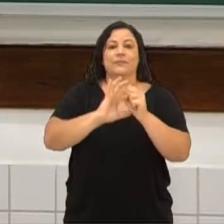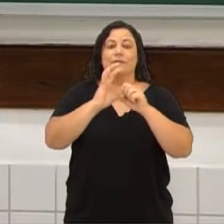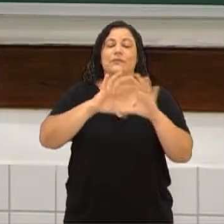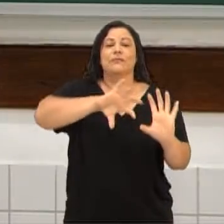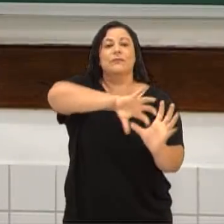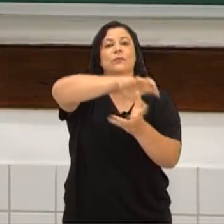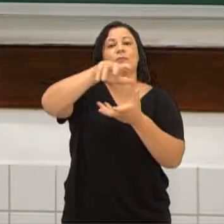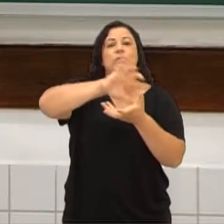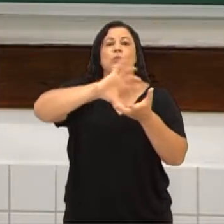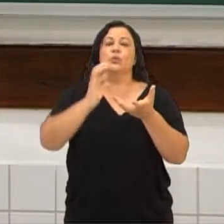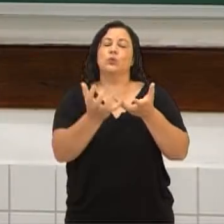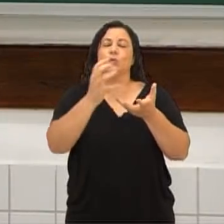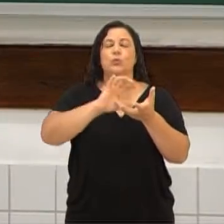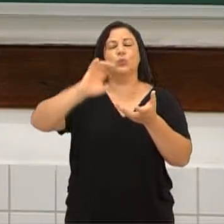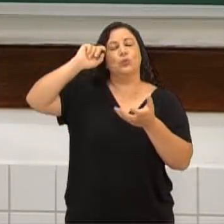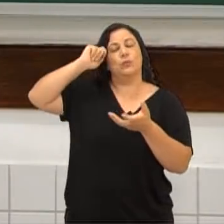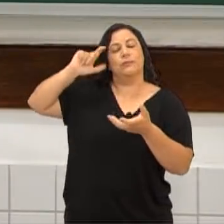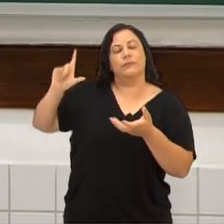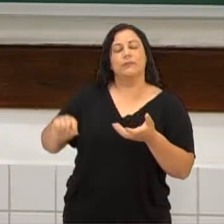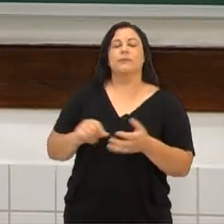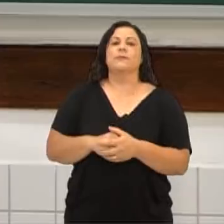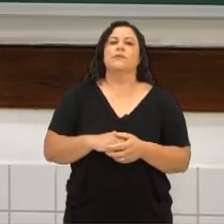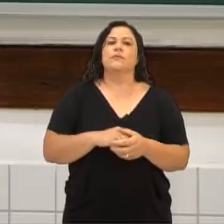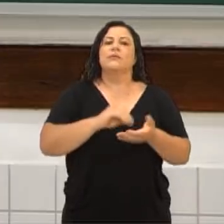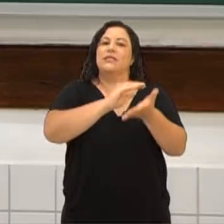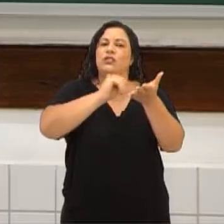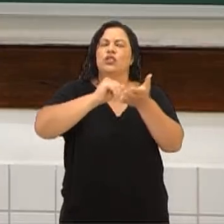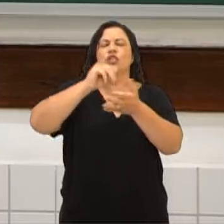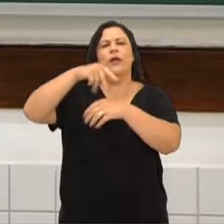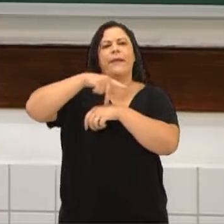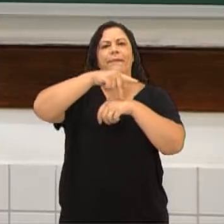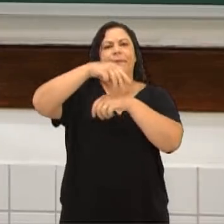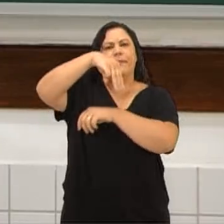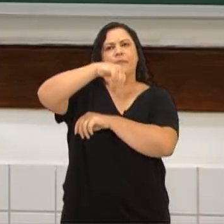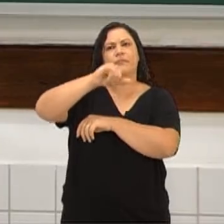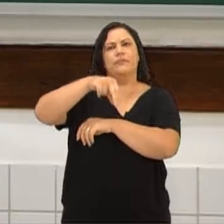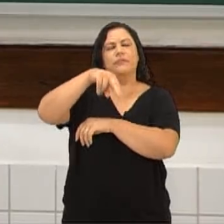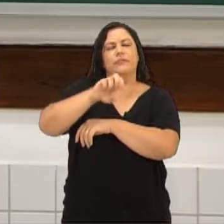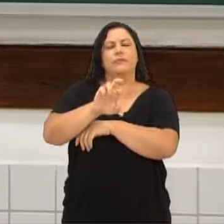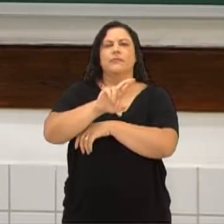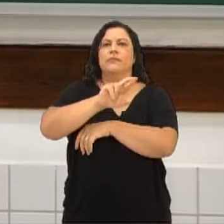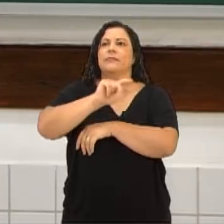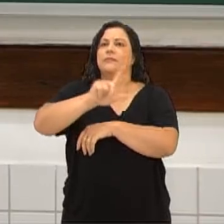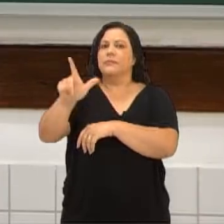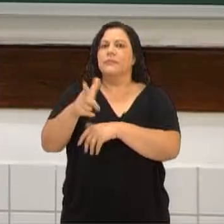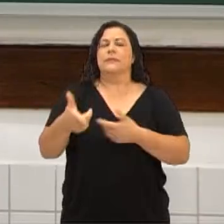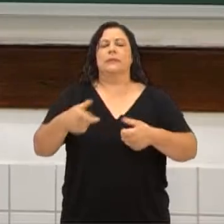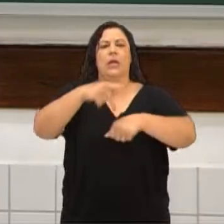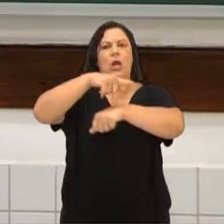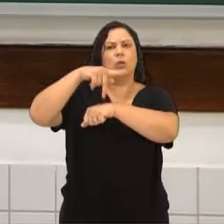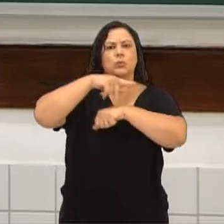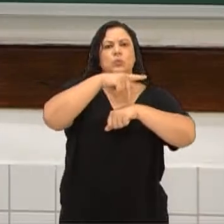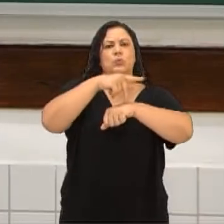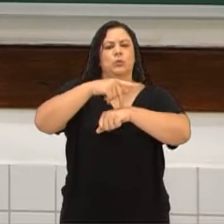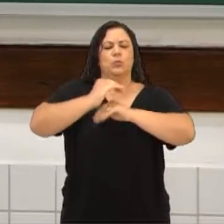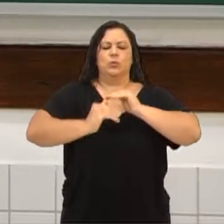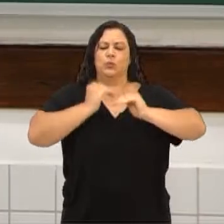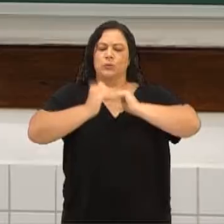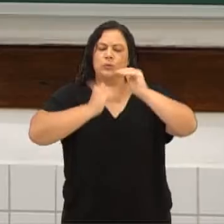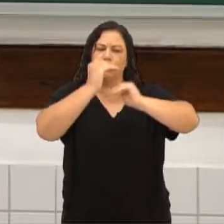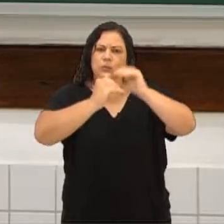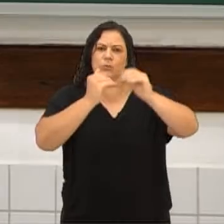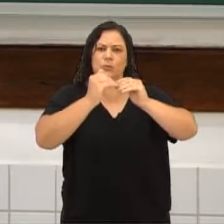riqueza mineral, né? Isso é uma história geológica, a formação, né, do continente, a formação rochosa, esse